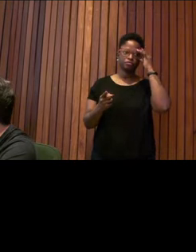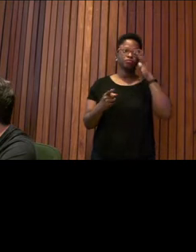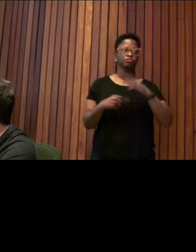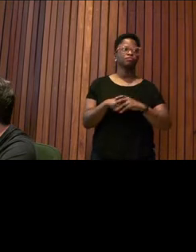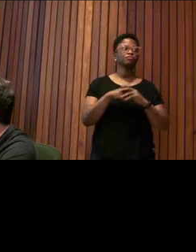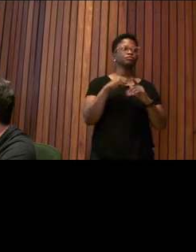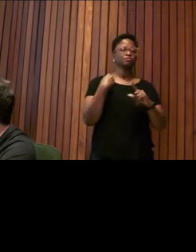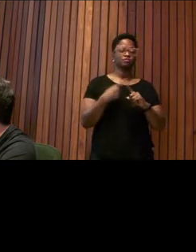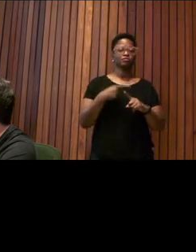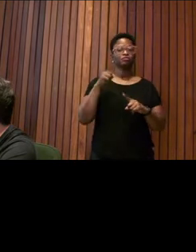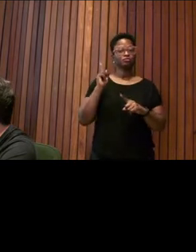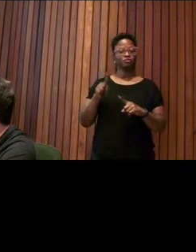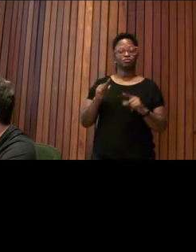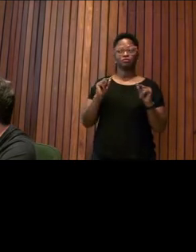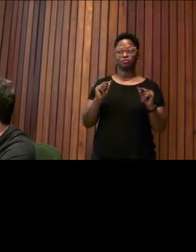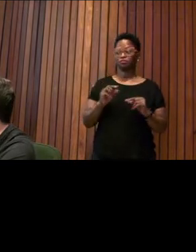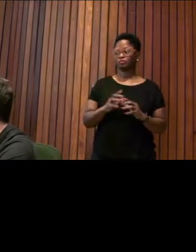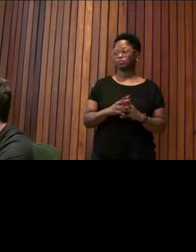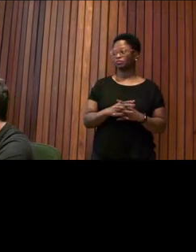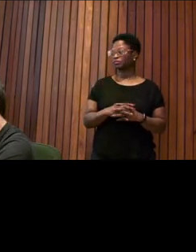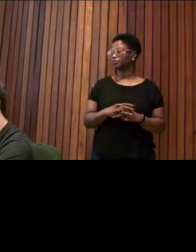até um pouco